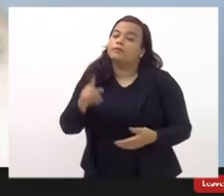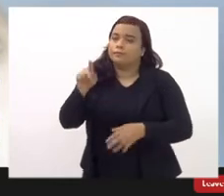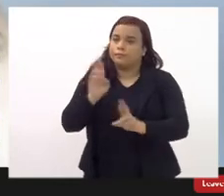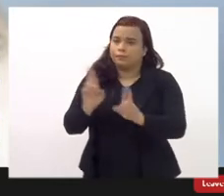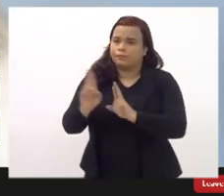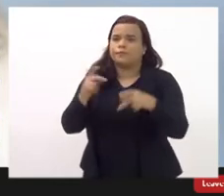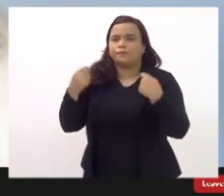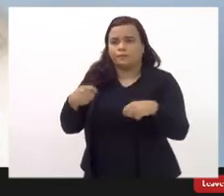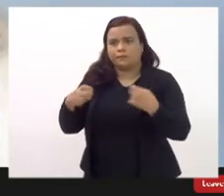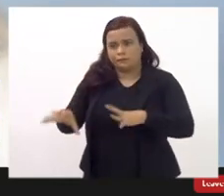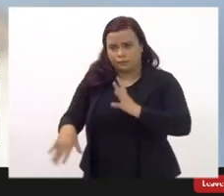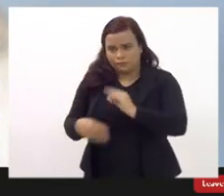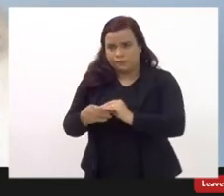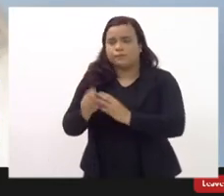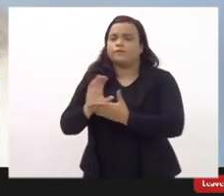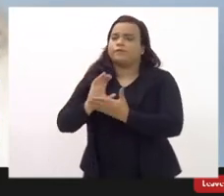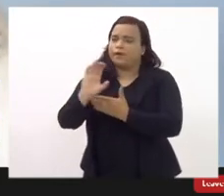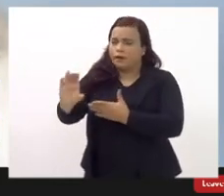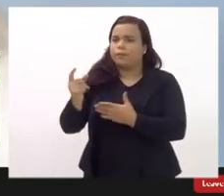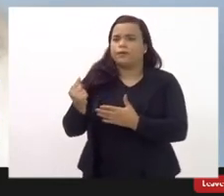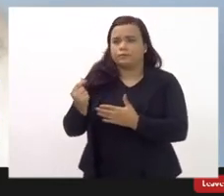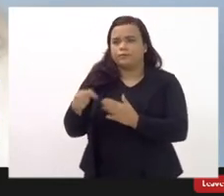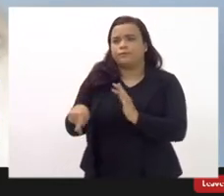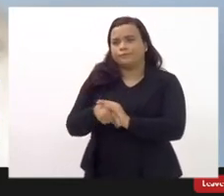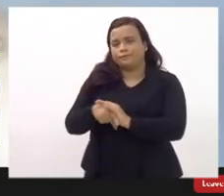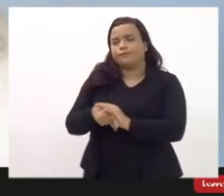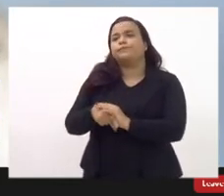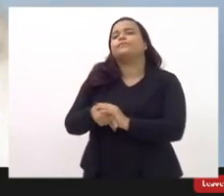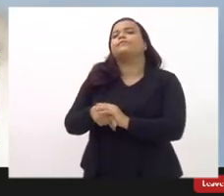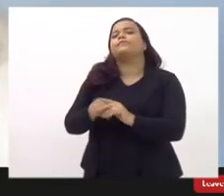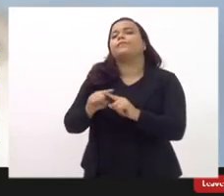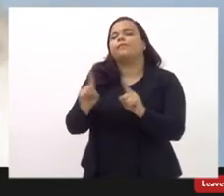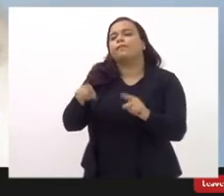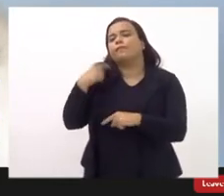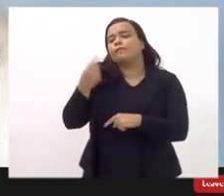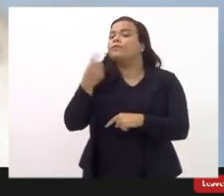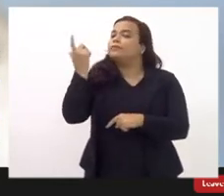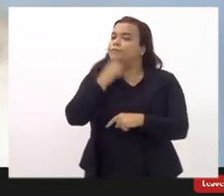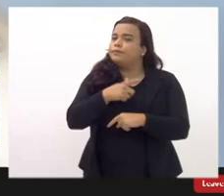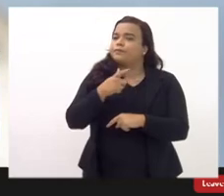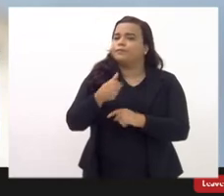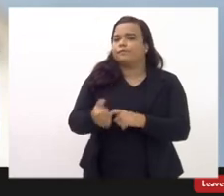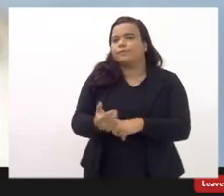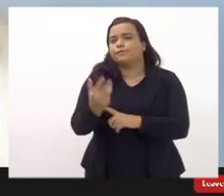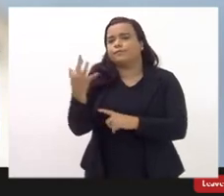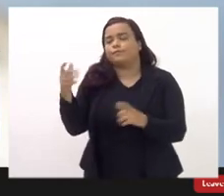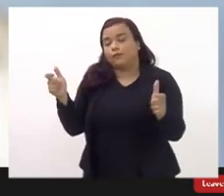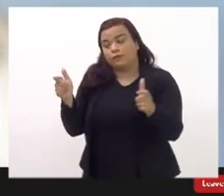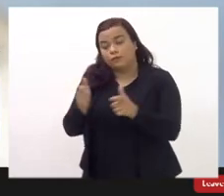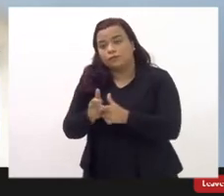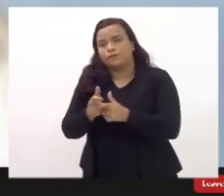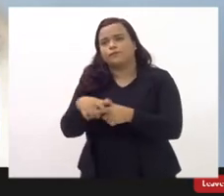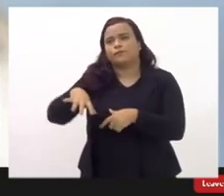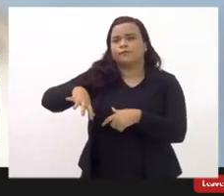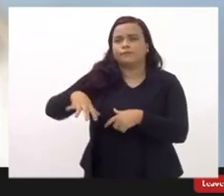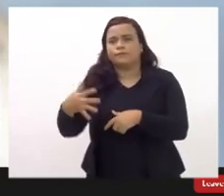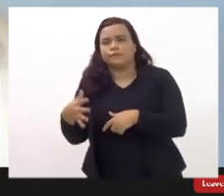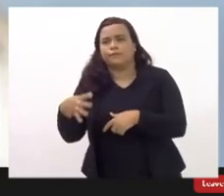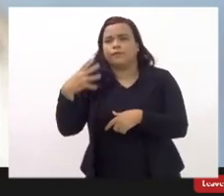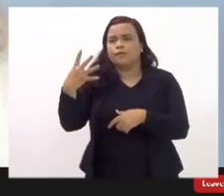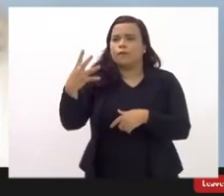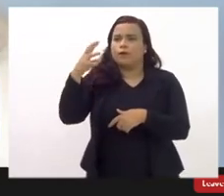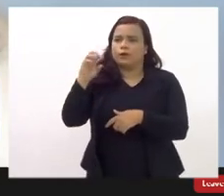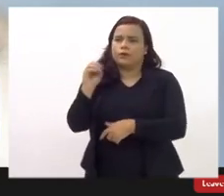com uma verba de custeio do campus, mas ainda assim atendemos hoje um quantitativo reduzido de estudantes, uma média de 40 alunos